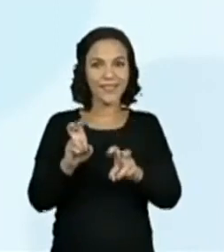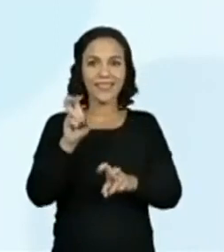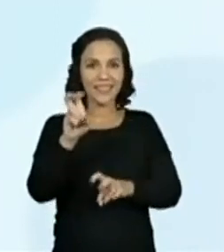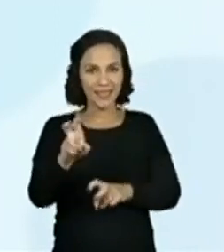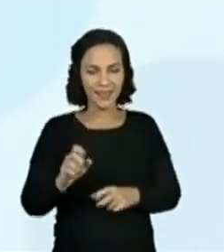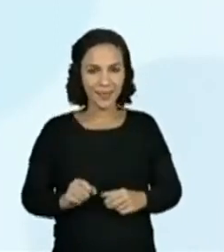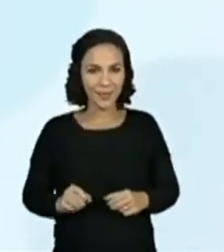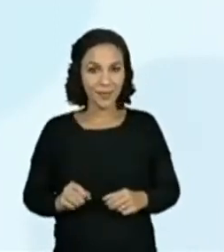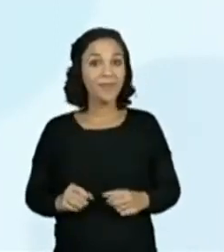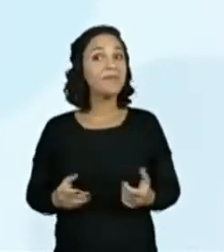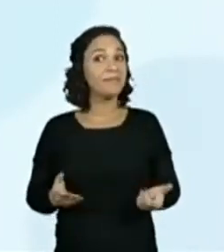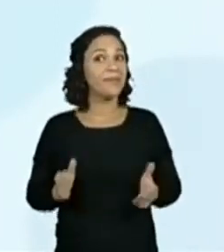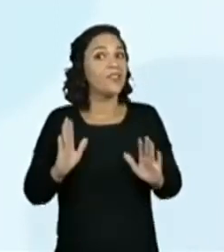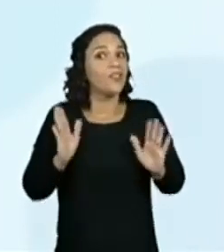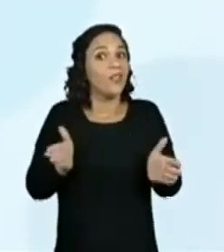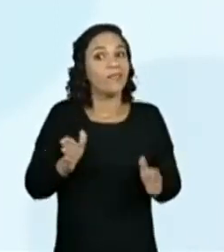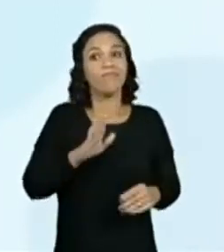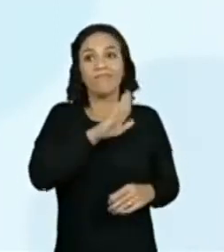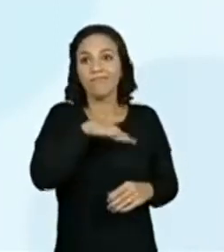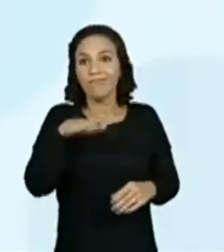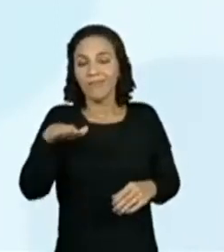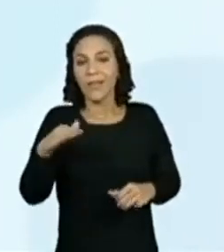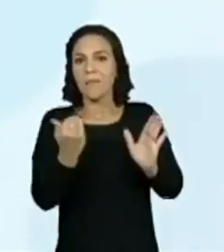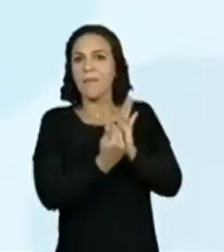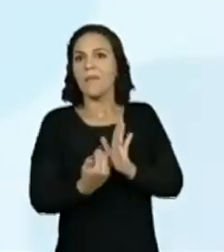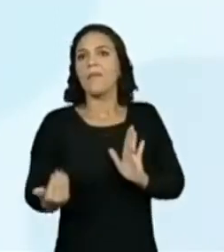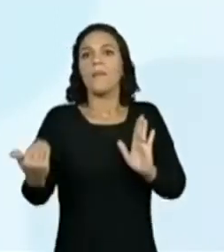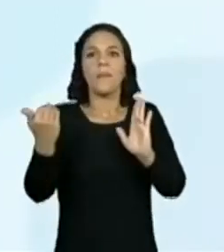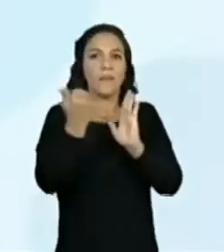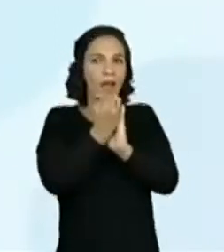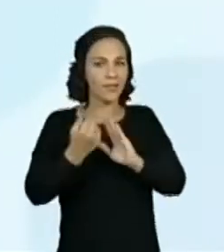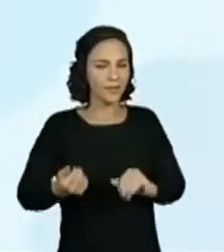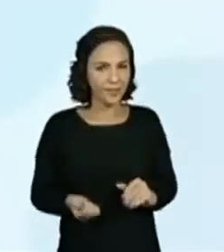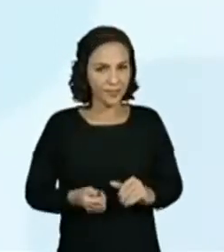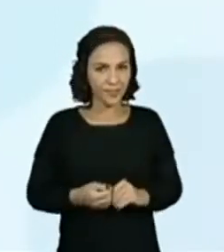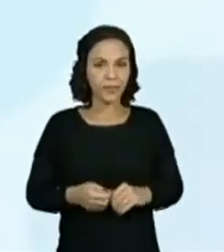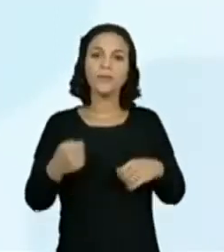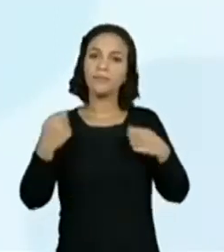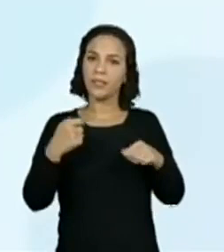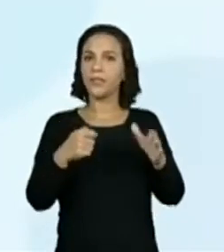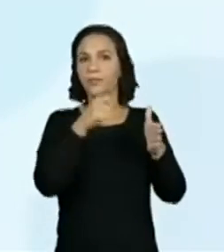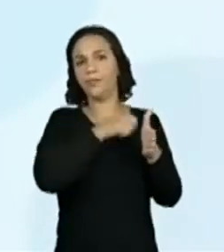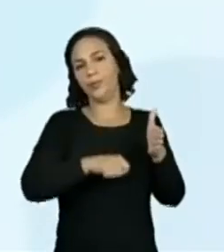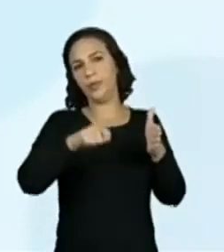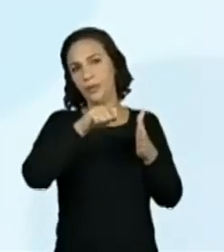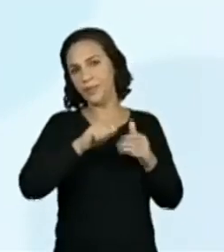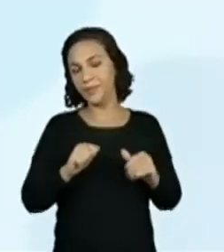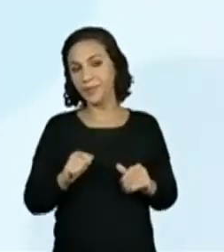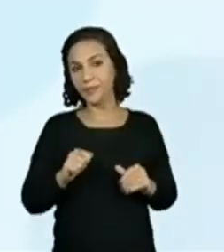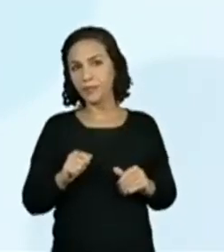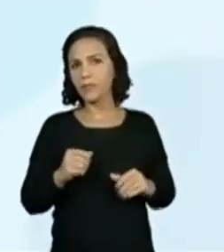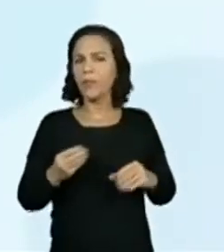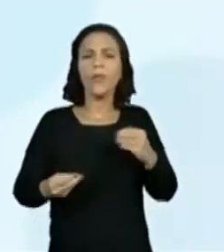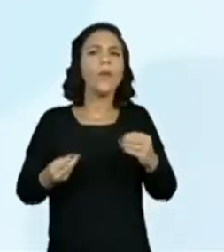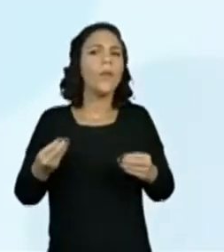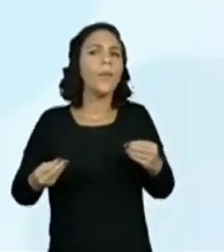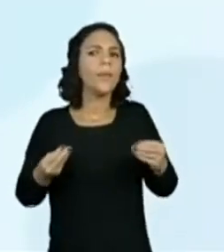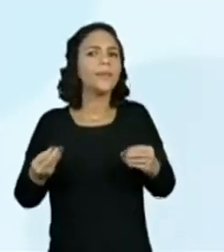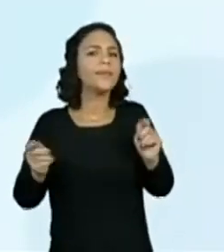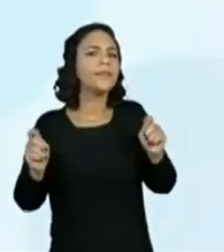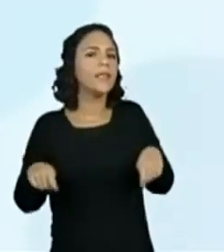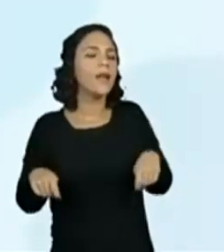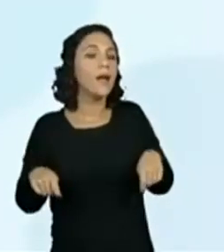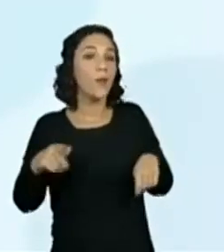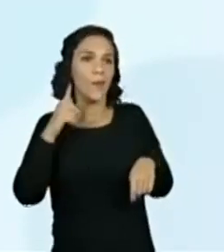de crianças já aumentou, não é mesmo? Sim. Precisamos fazer a marcação. Podemos fazer a marcação contando